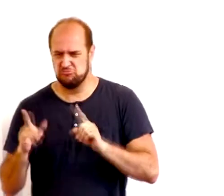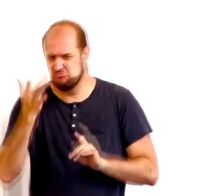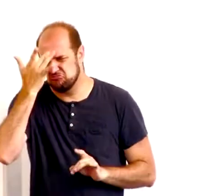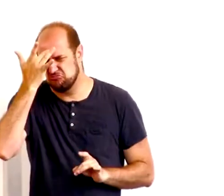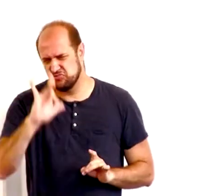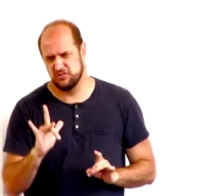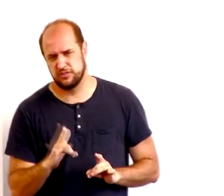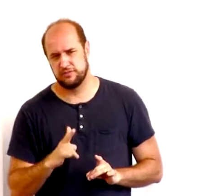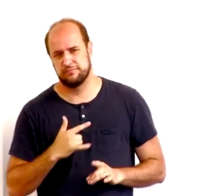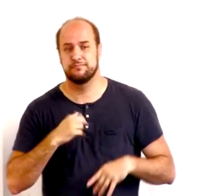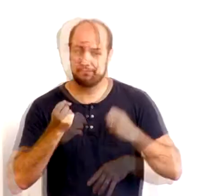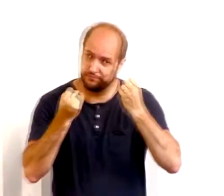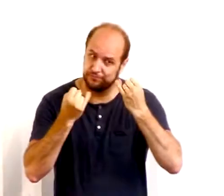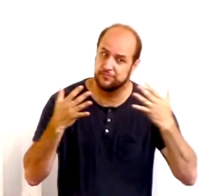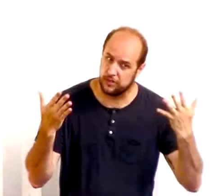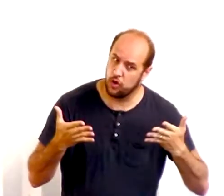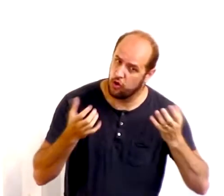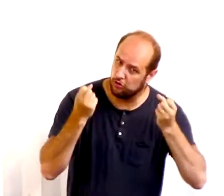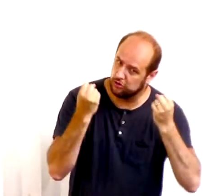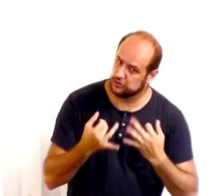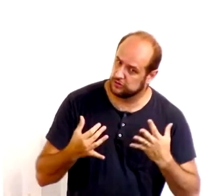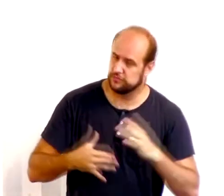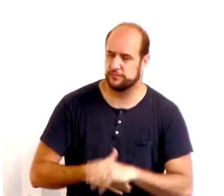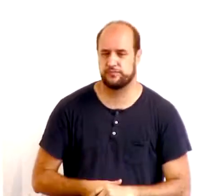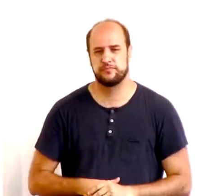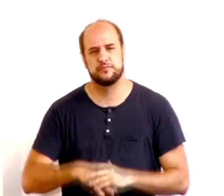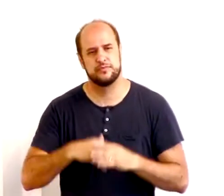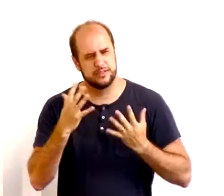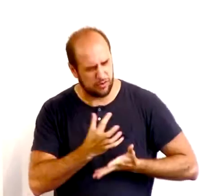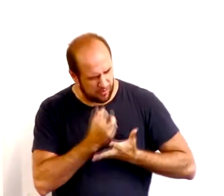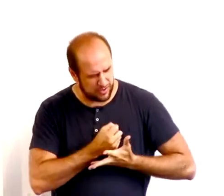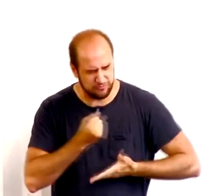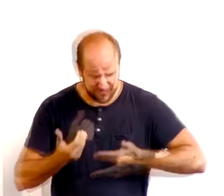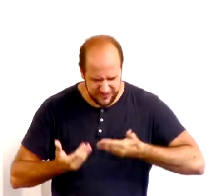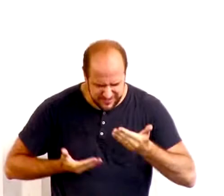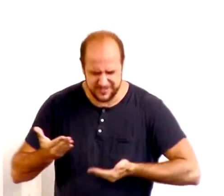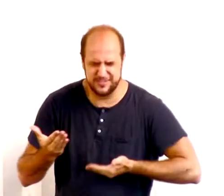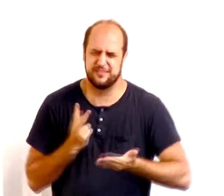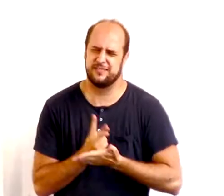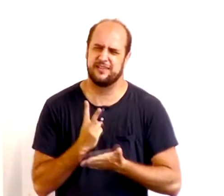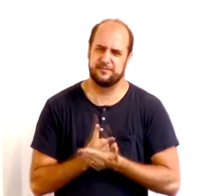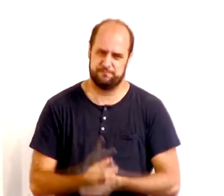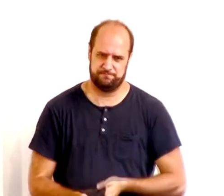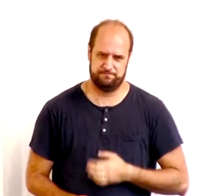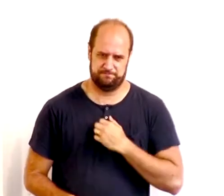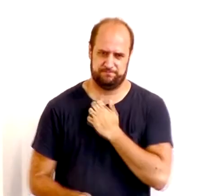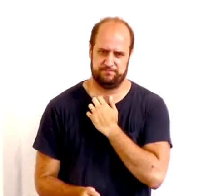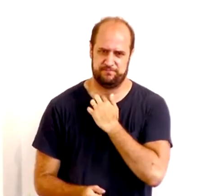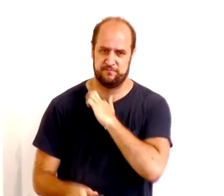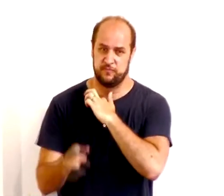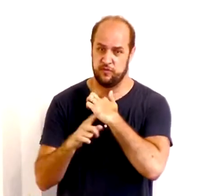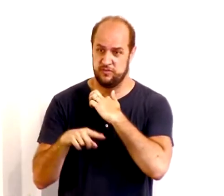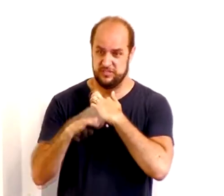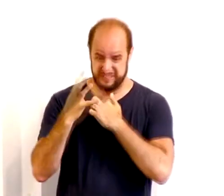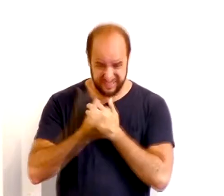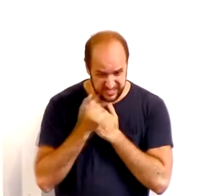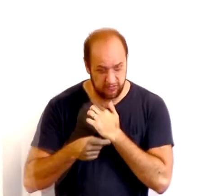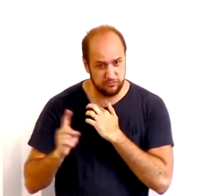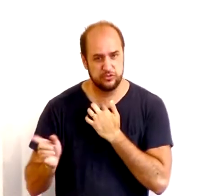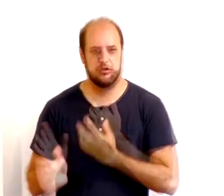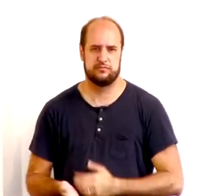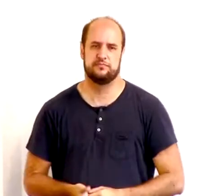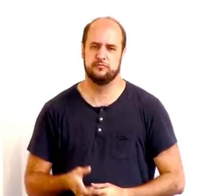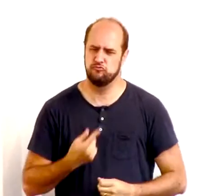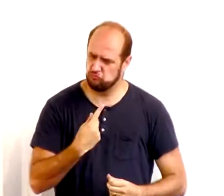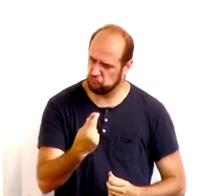então eu estou te dizendo, a salvação é para o serviço. Você foi salvo para servir, eu e você